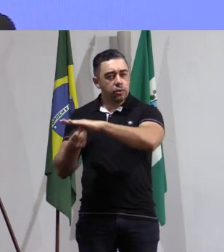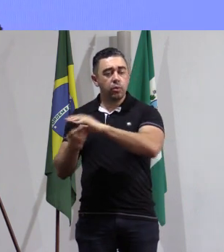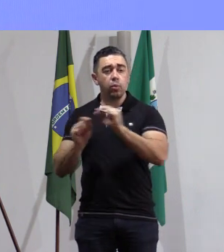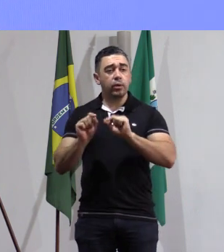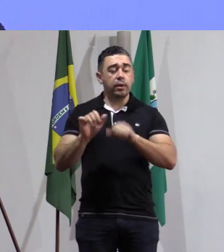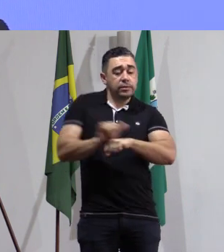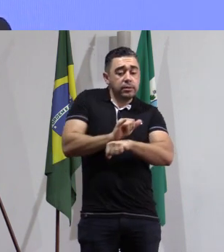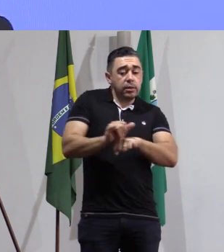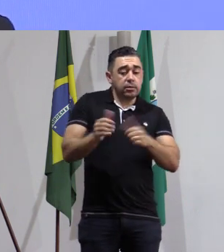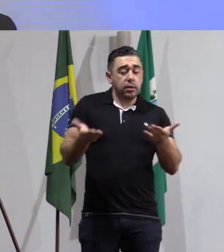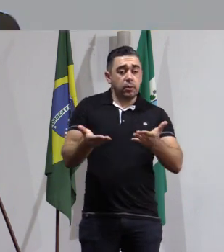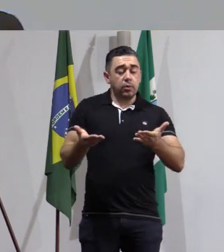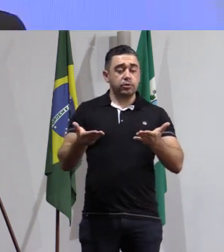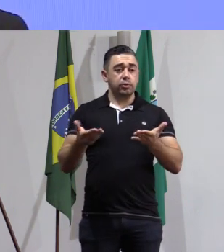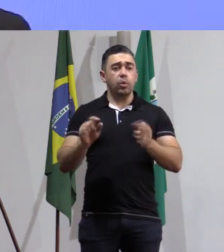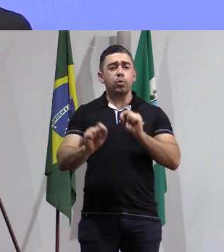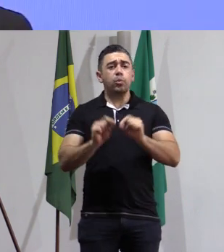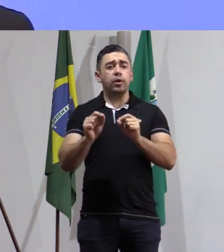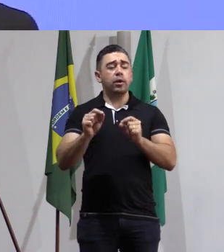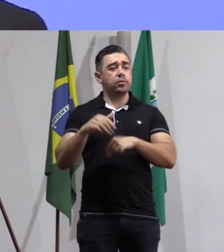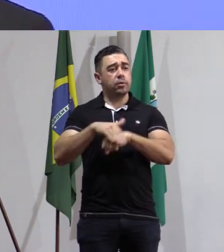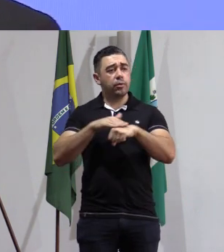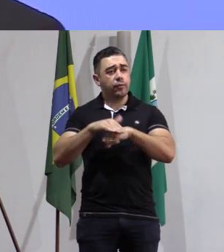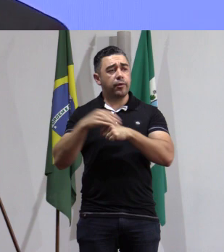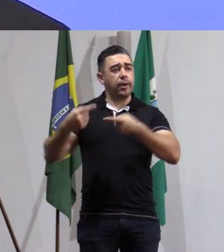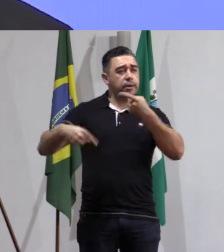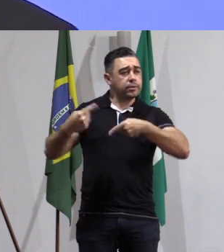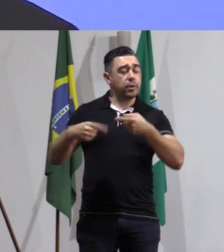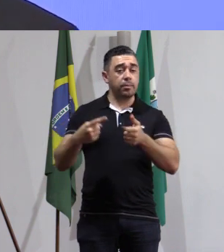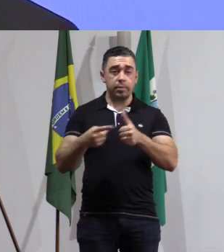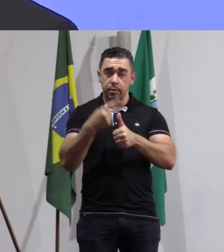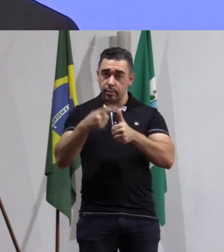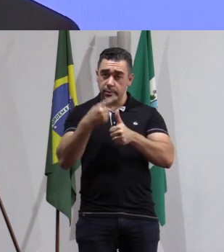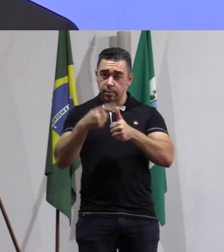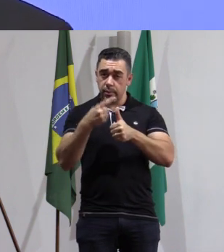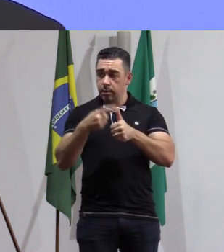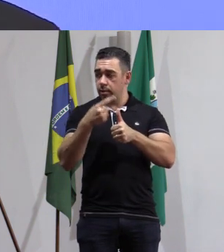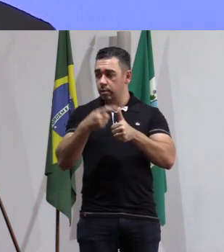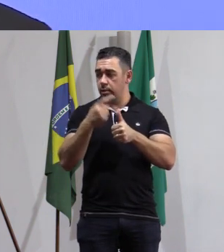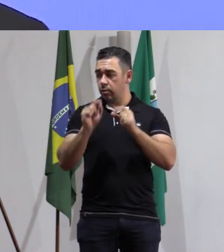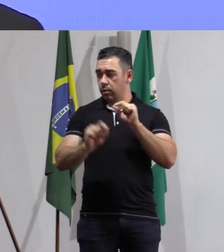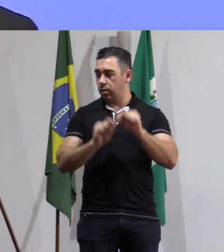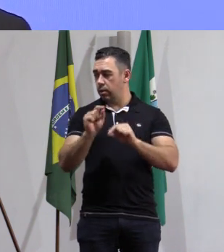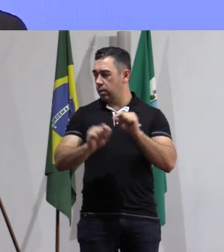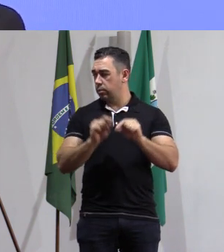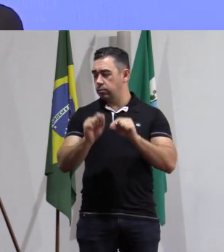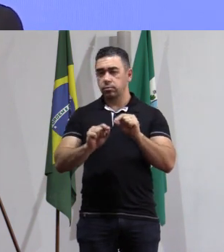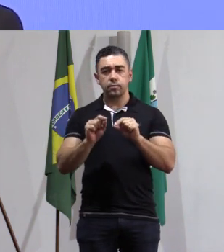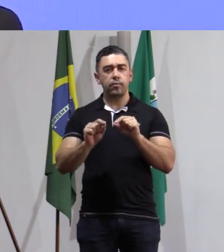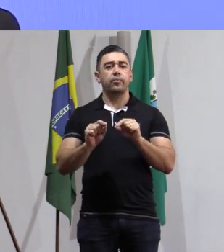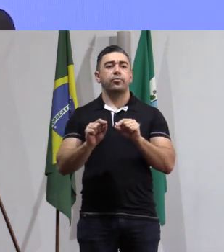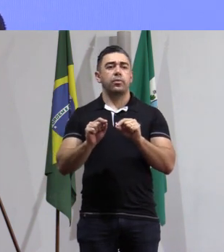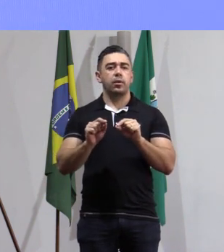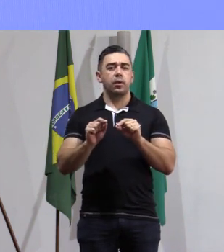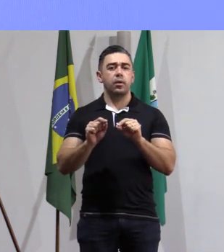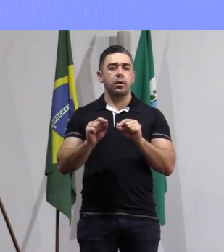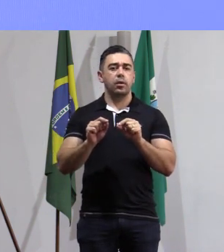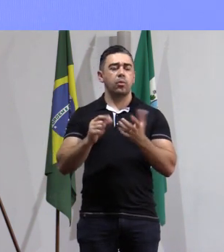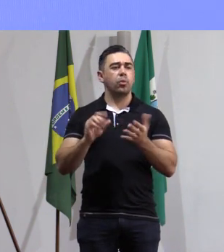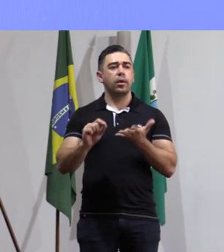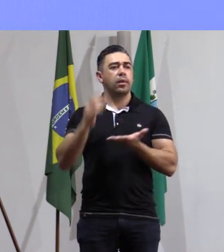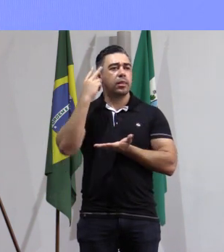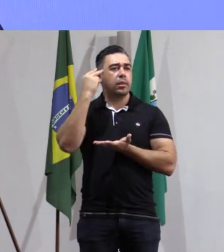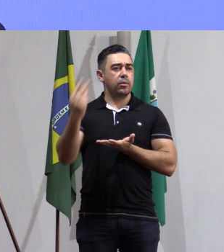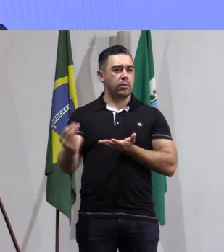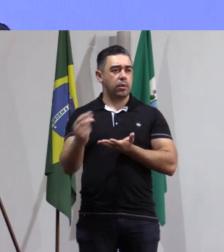do que se trata essa discussão nesse momento. Eu primeiro quero, talvez, desdramatizar uma ansiedade que considero natural,